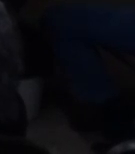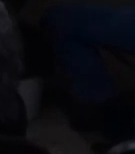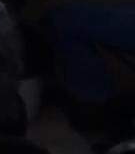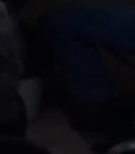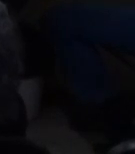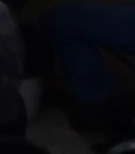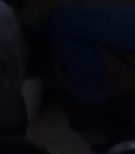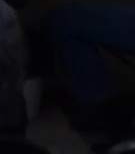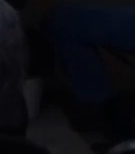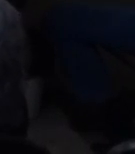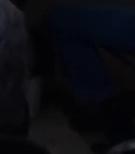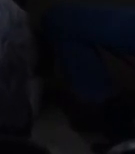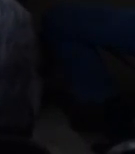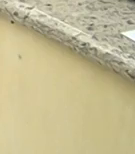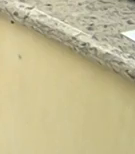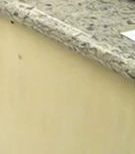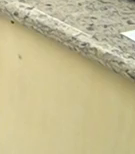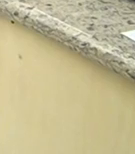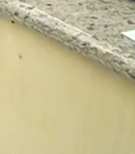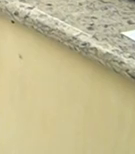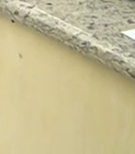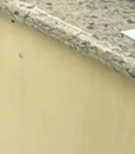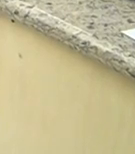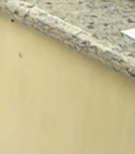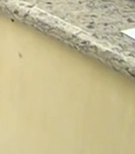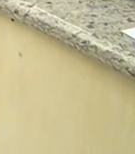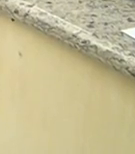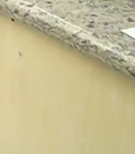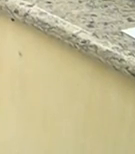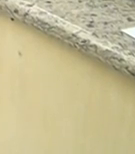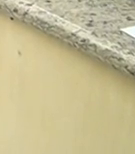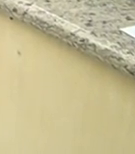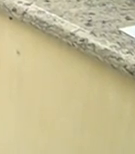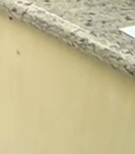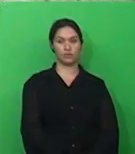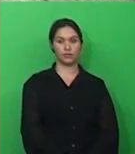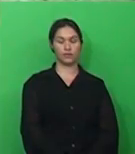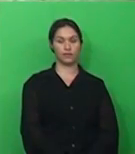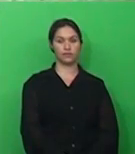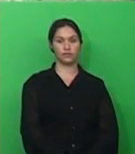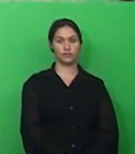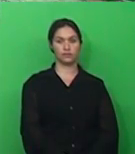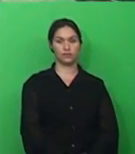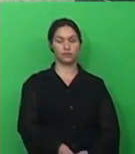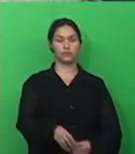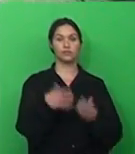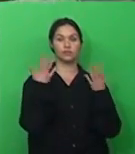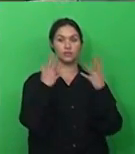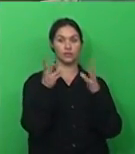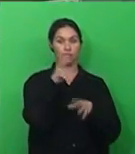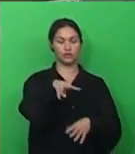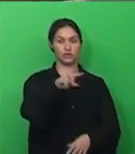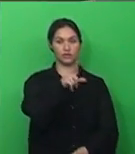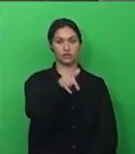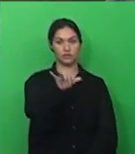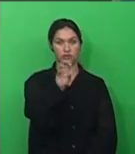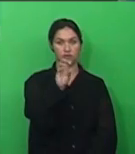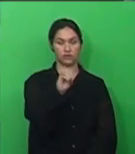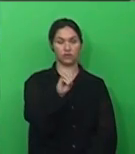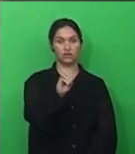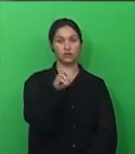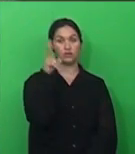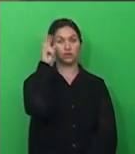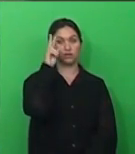Boa noite a todos, mais uma vez, boa noite, parabéns. Parabéns, vereador Zairo, reiterando que a moção